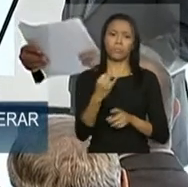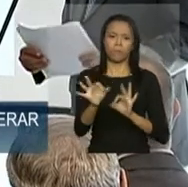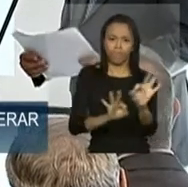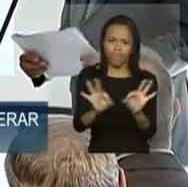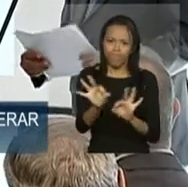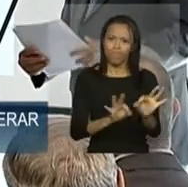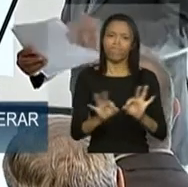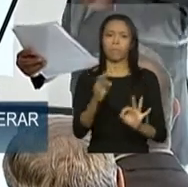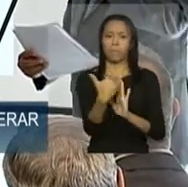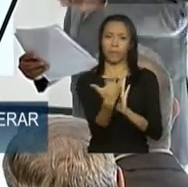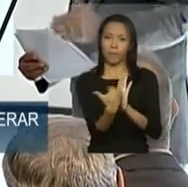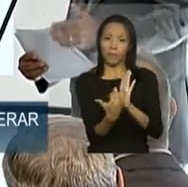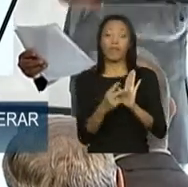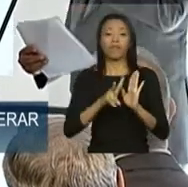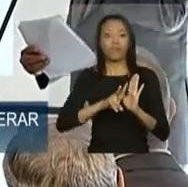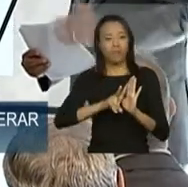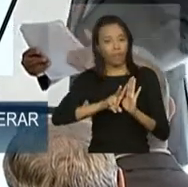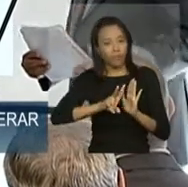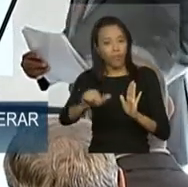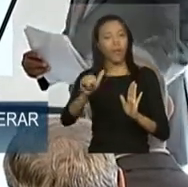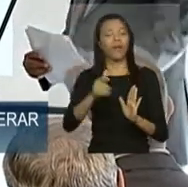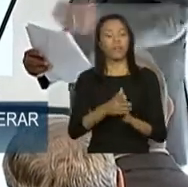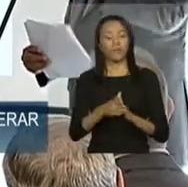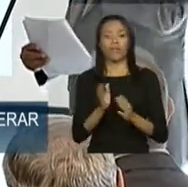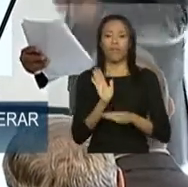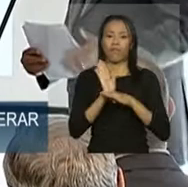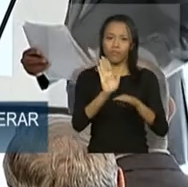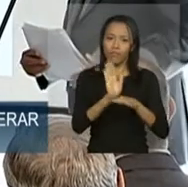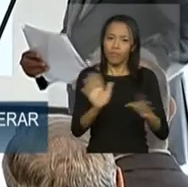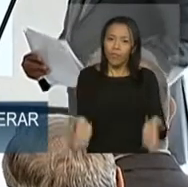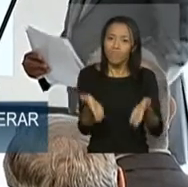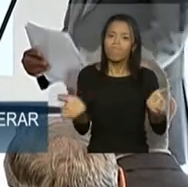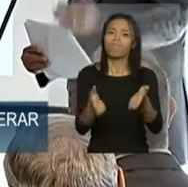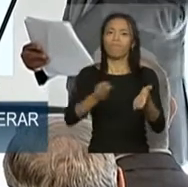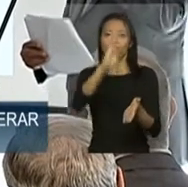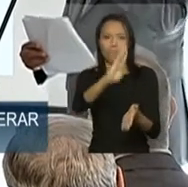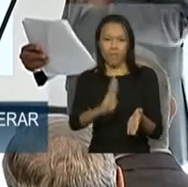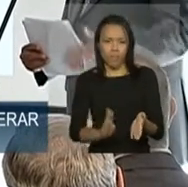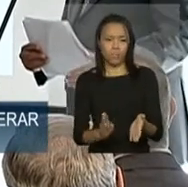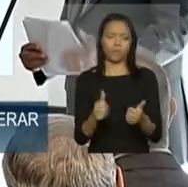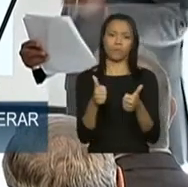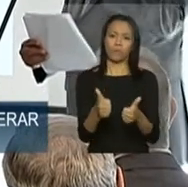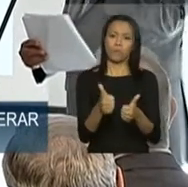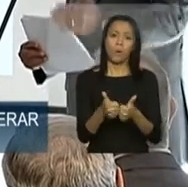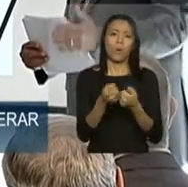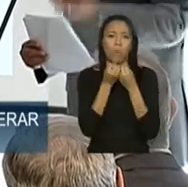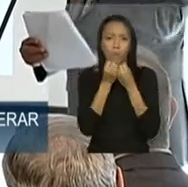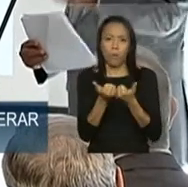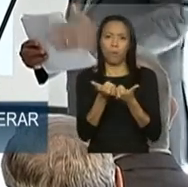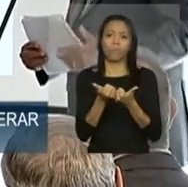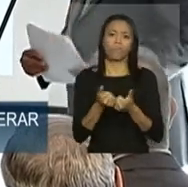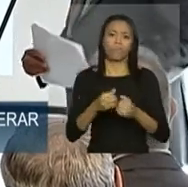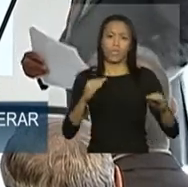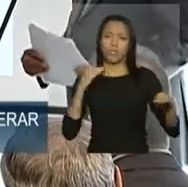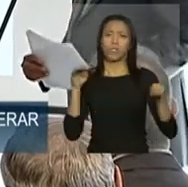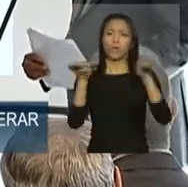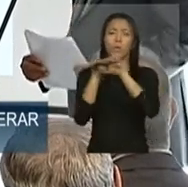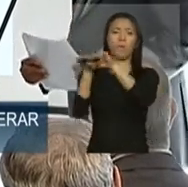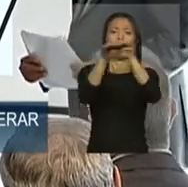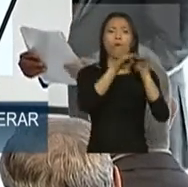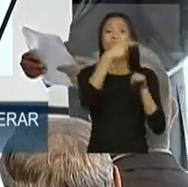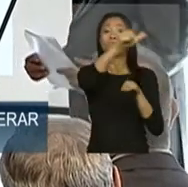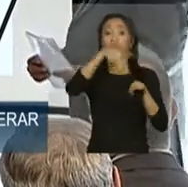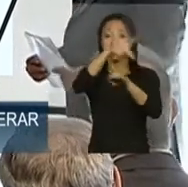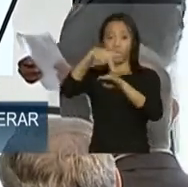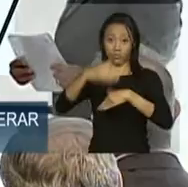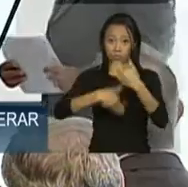com certeza, fará jus ao que a senhora determinou, um Brasil moderno, com a logística à altura dos países mais desenvolvidos do